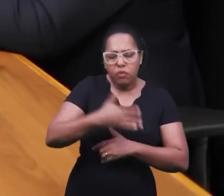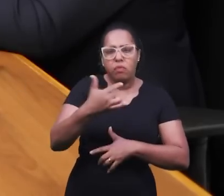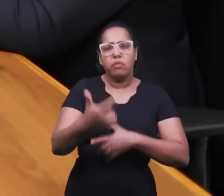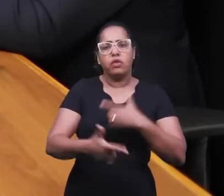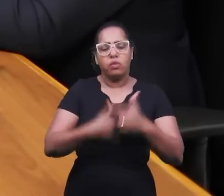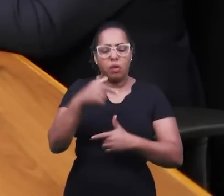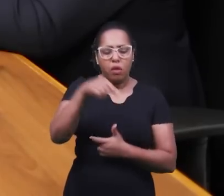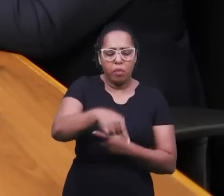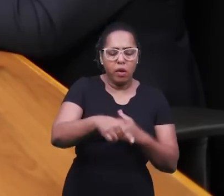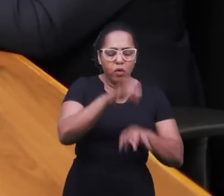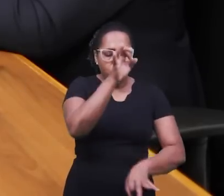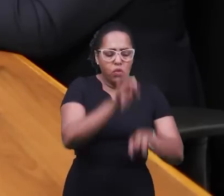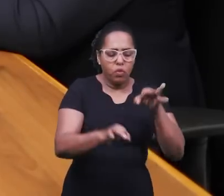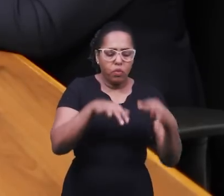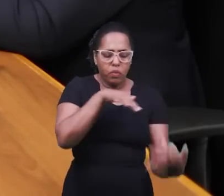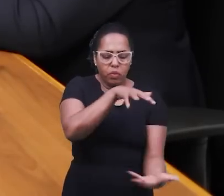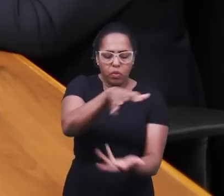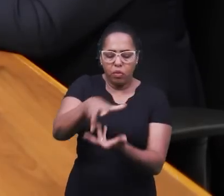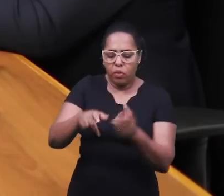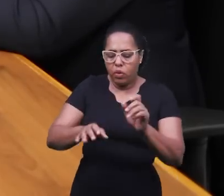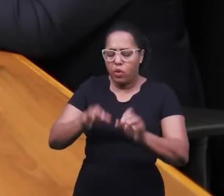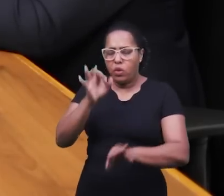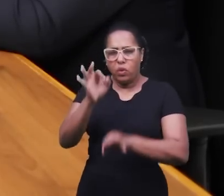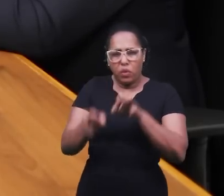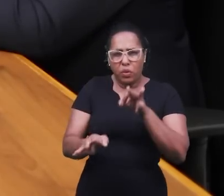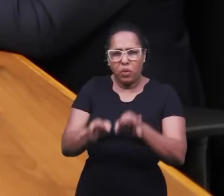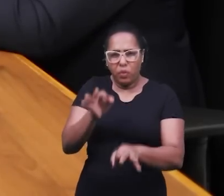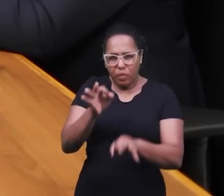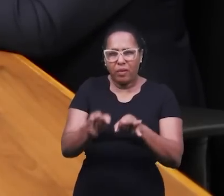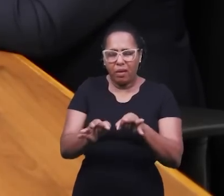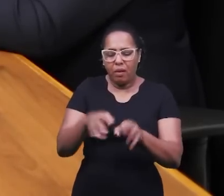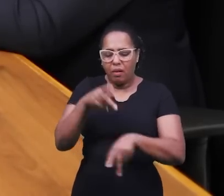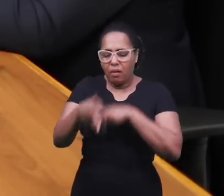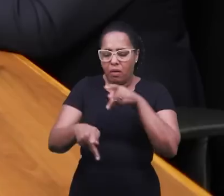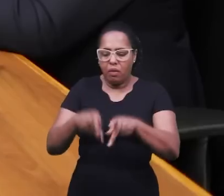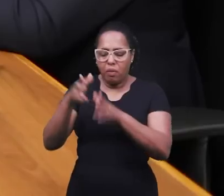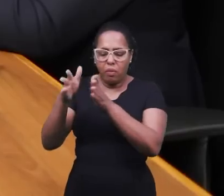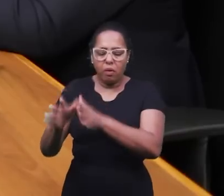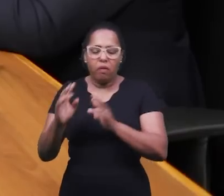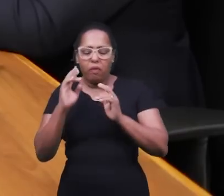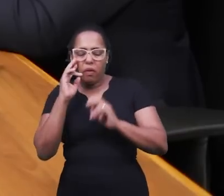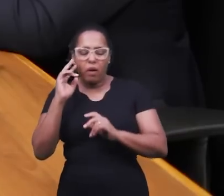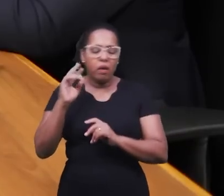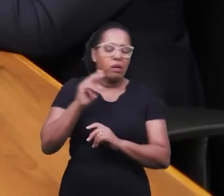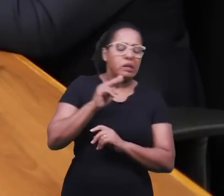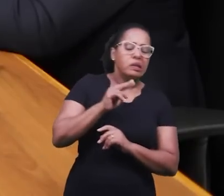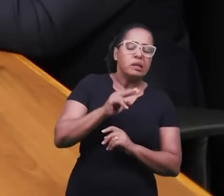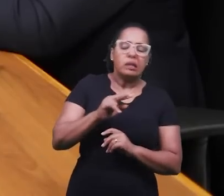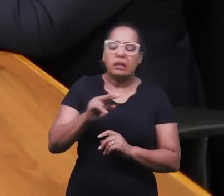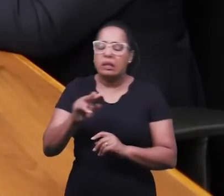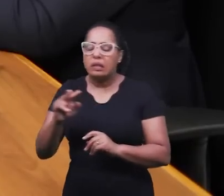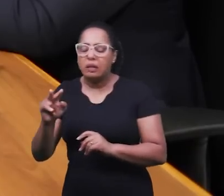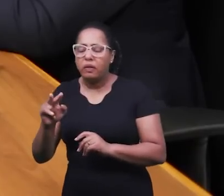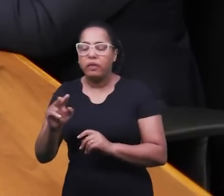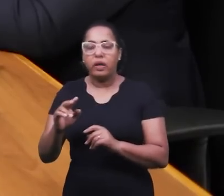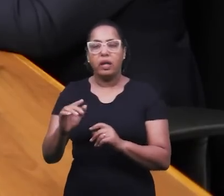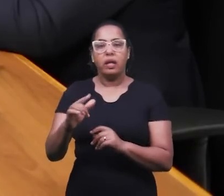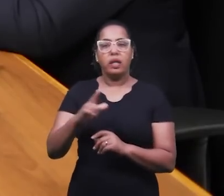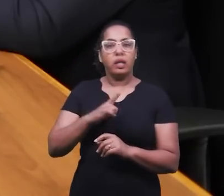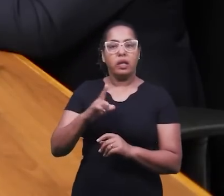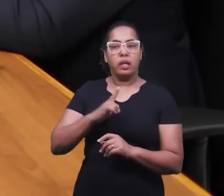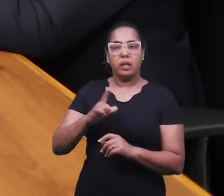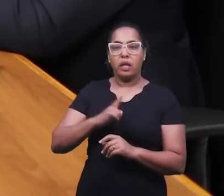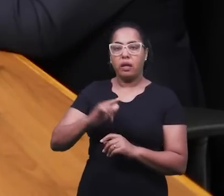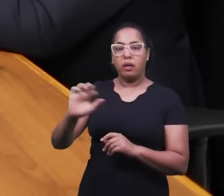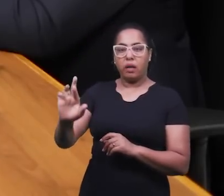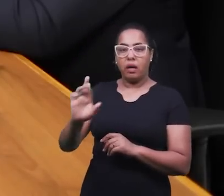virão sobre o mundo, e a igreja ver isso, né, e ver esses juízos que vêm sobre o mundo na forma de juízos, né, que vêm sobre o mundo, é